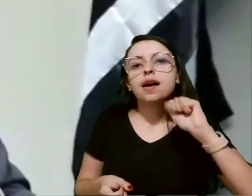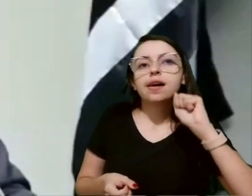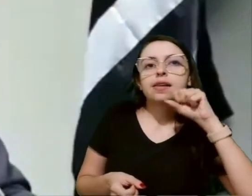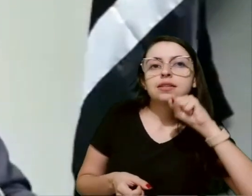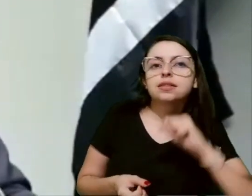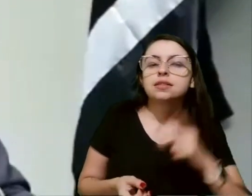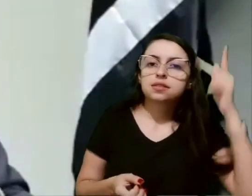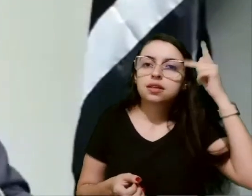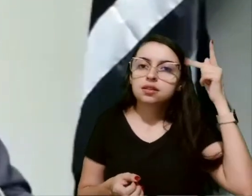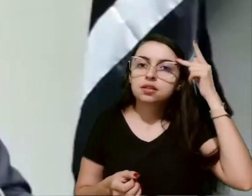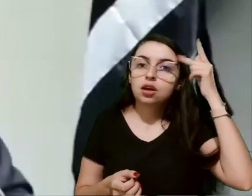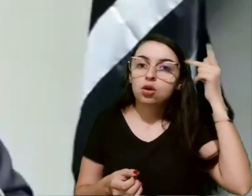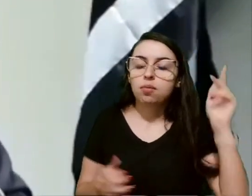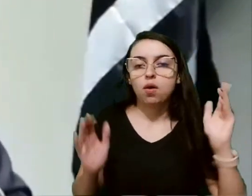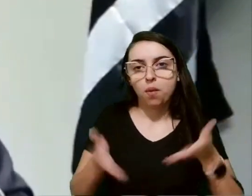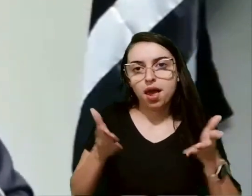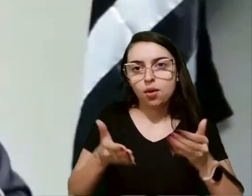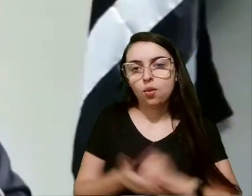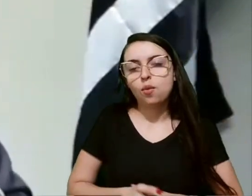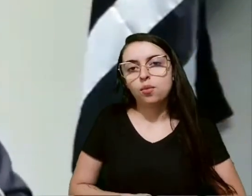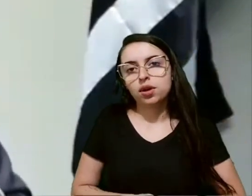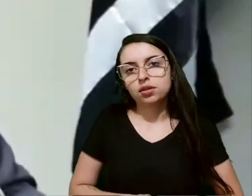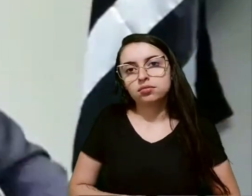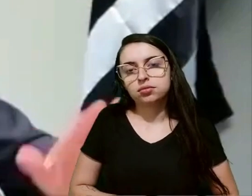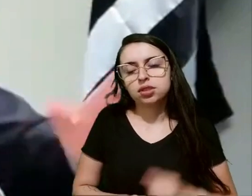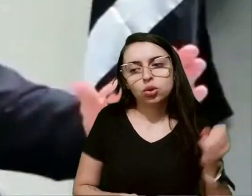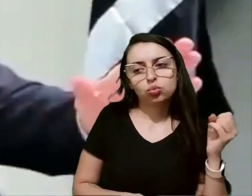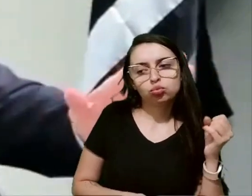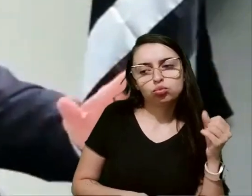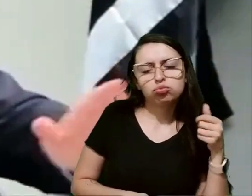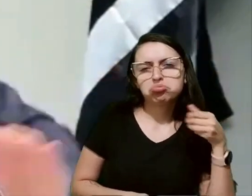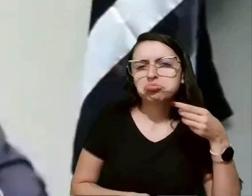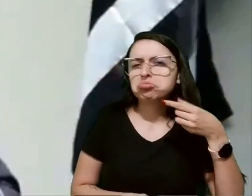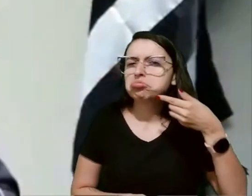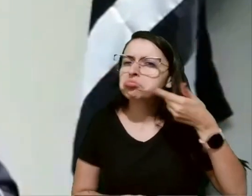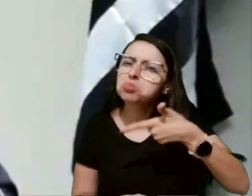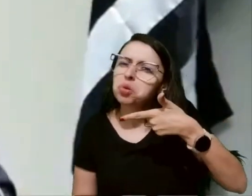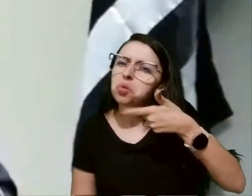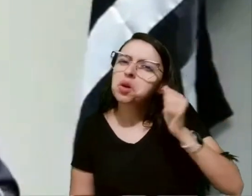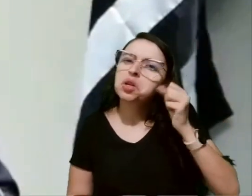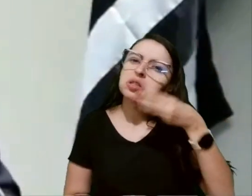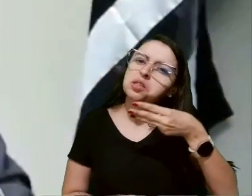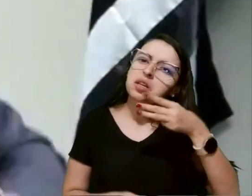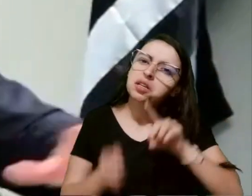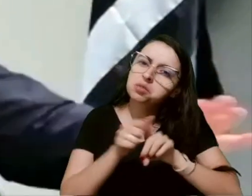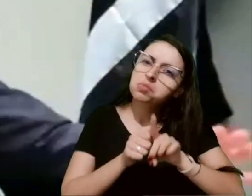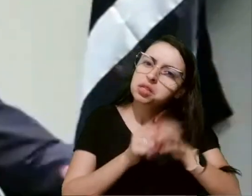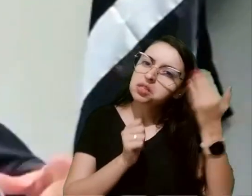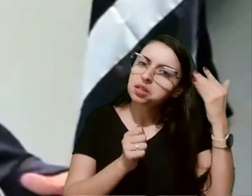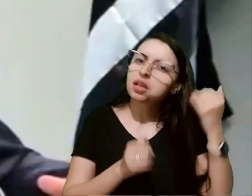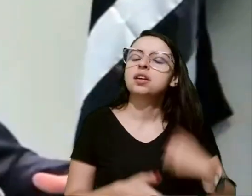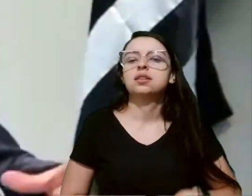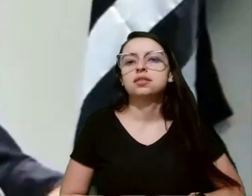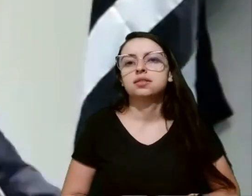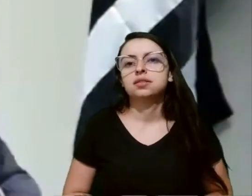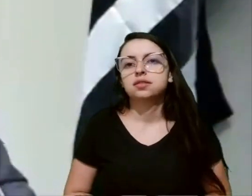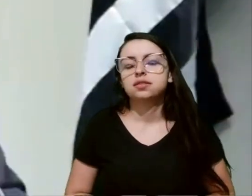começando pela capital, agora, né, o projeto recentemente, questão de 2, 3 meses atrás, com as varas regionais